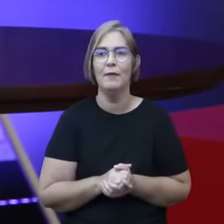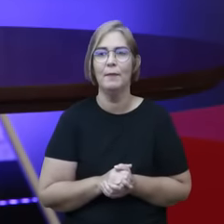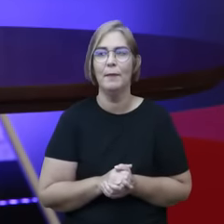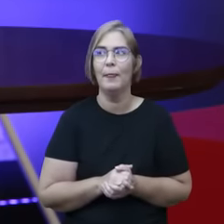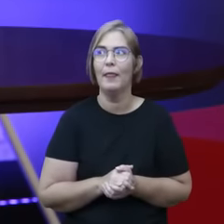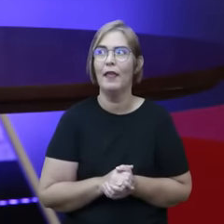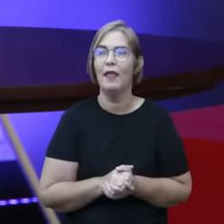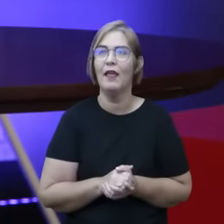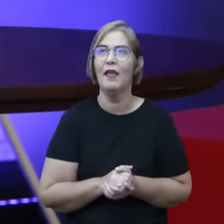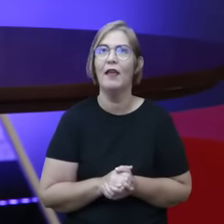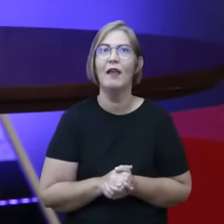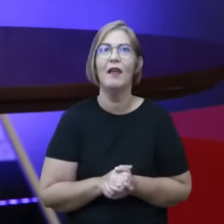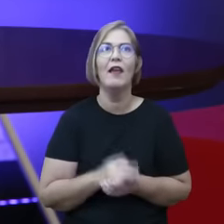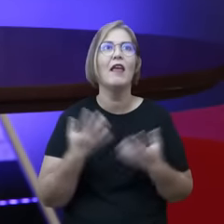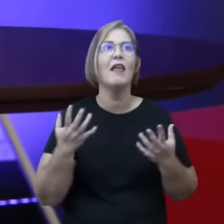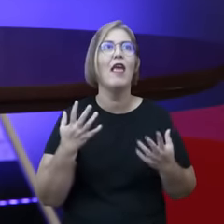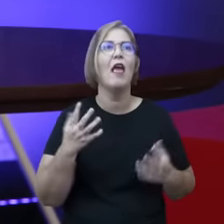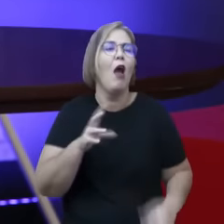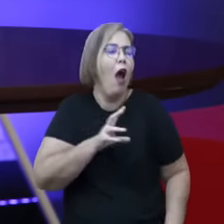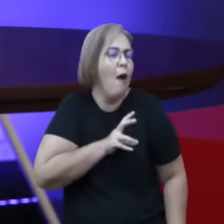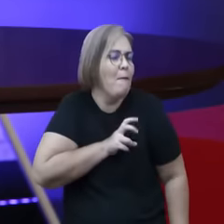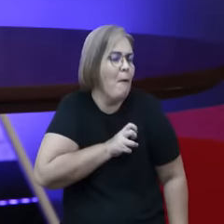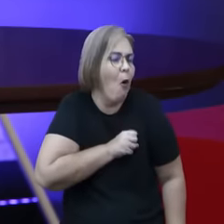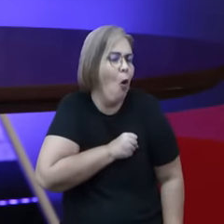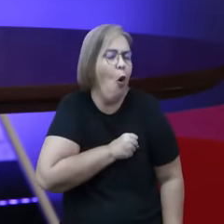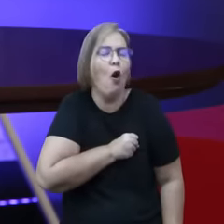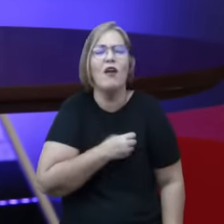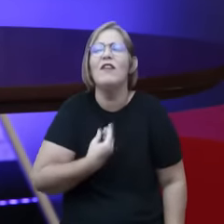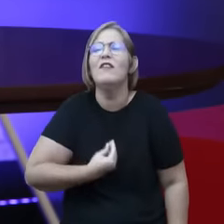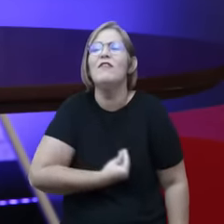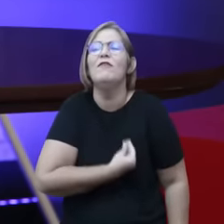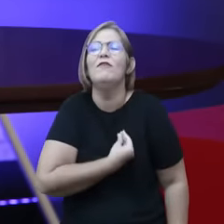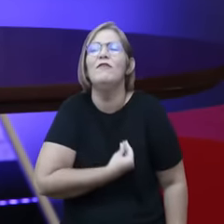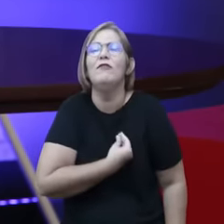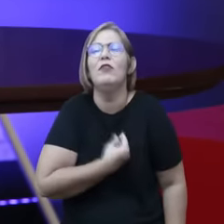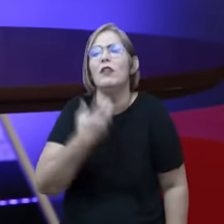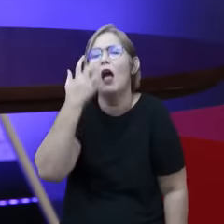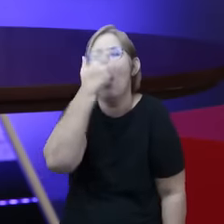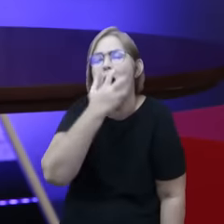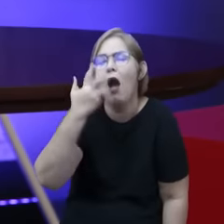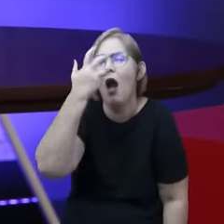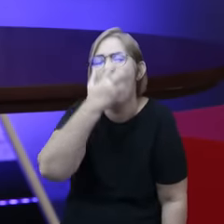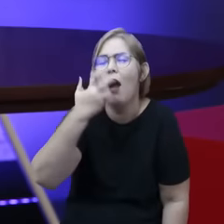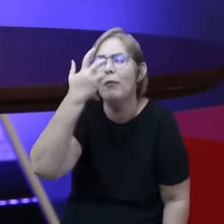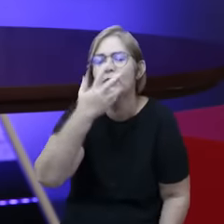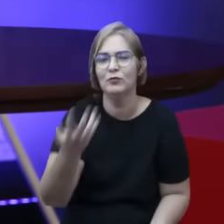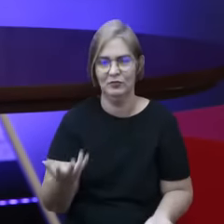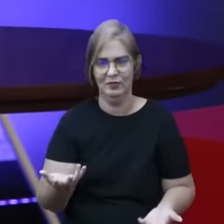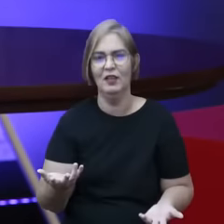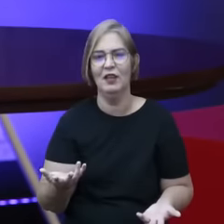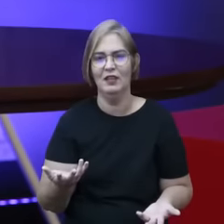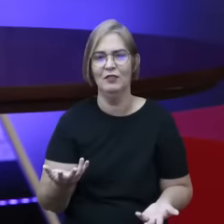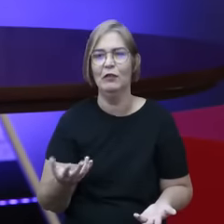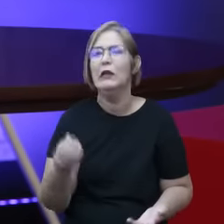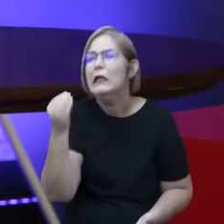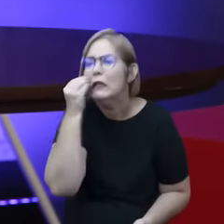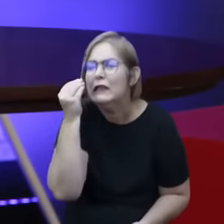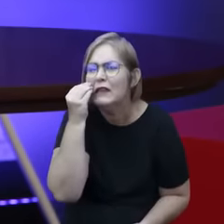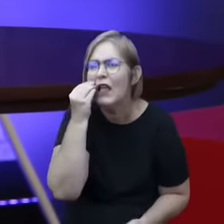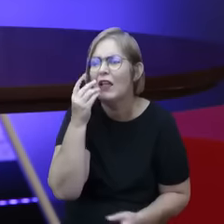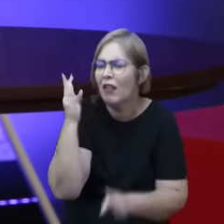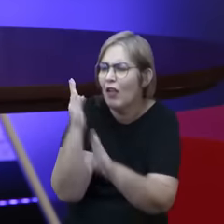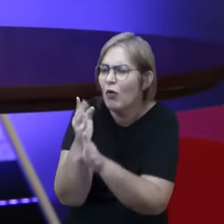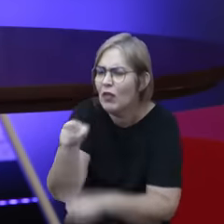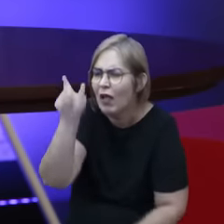aventura amorosa, no esgotamento da vida erótica, né? Então você tenta encontrar o sentido, não consegue, aí tenta outro, não